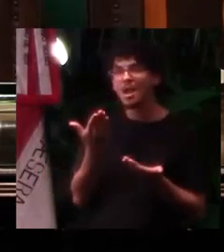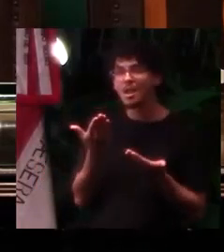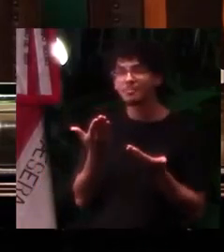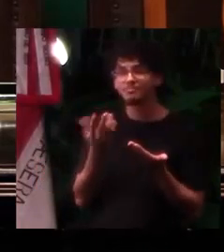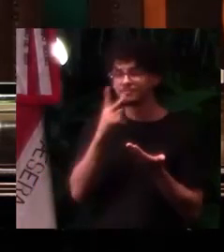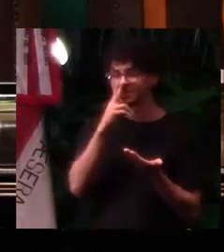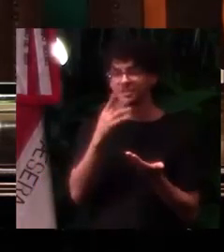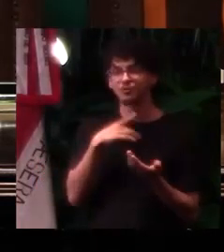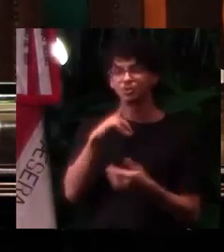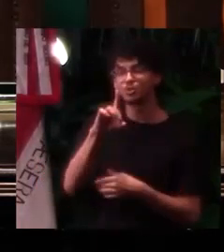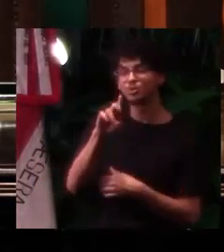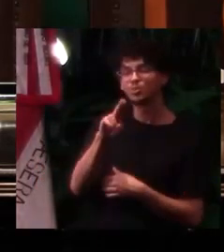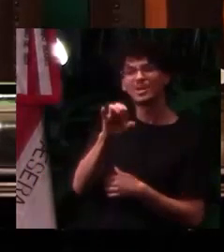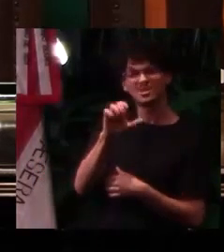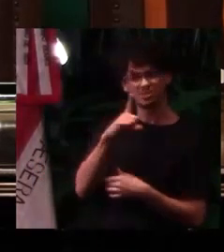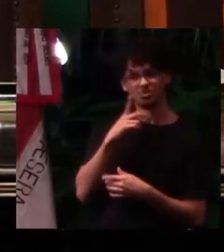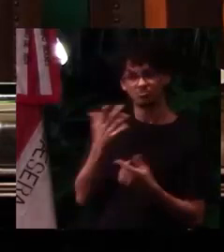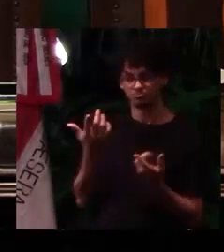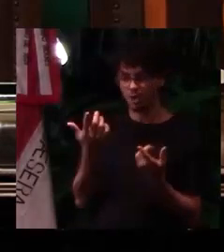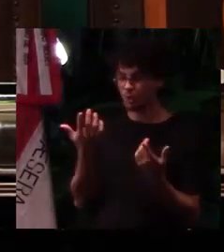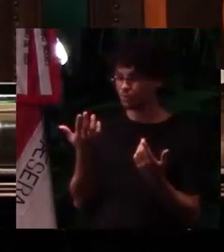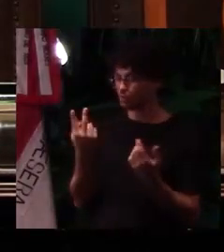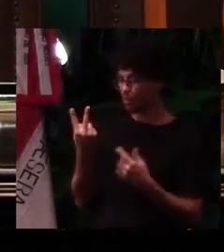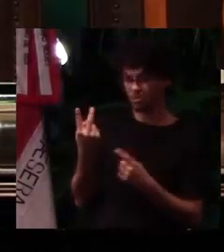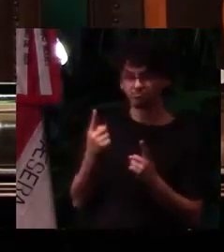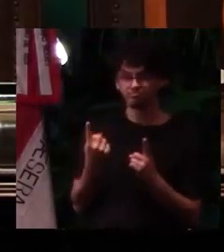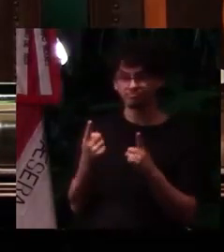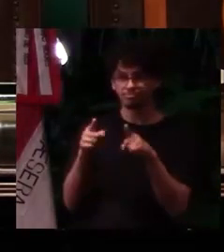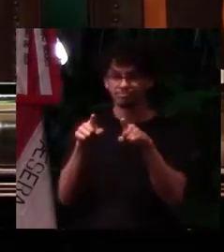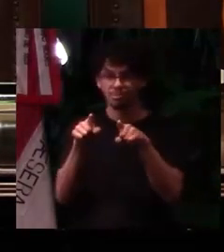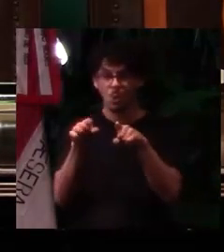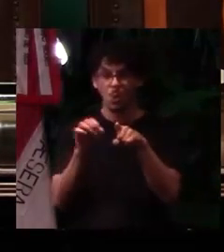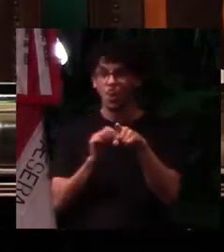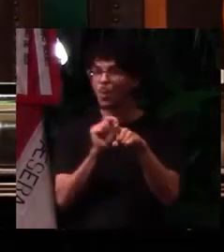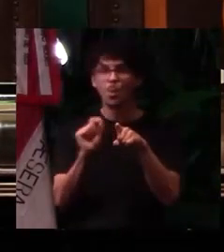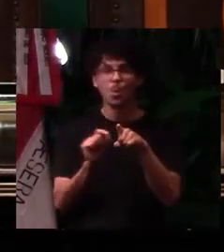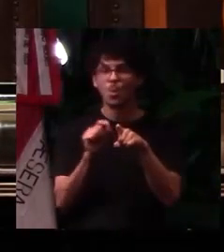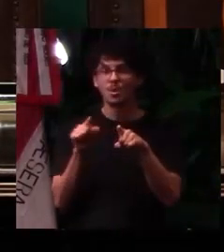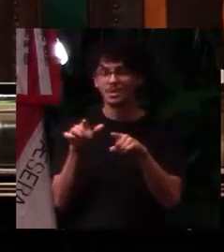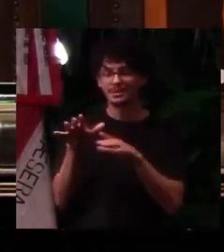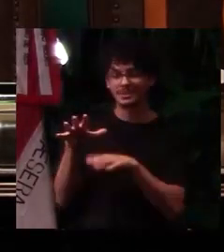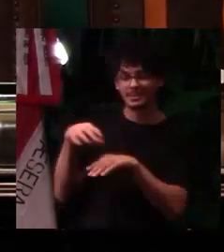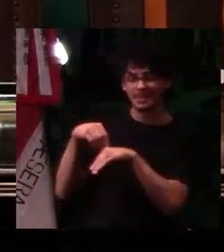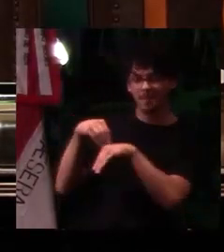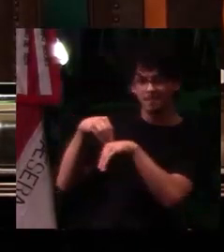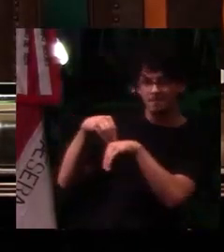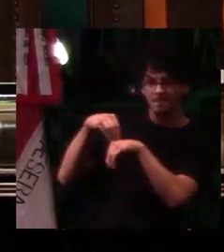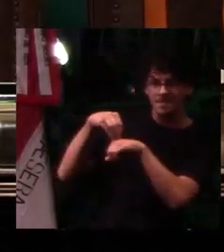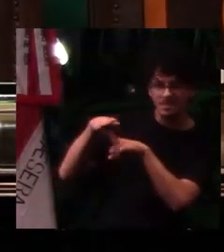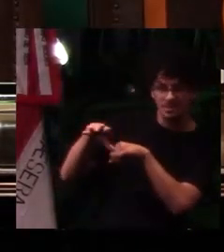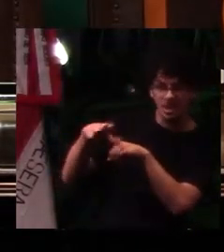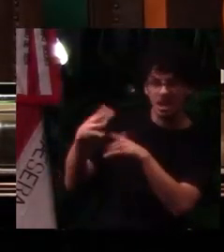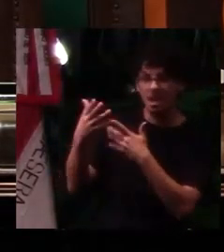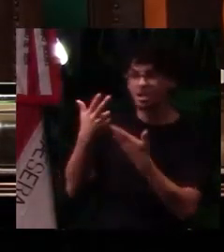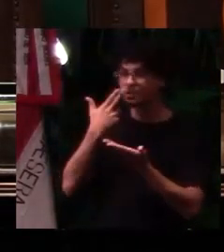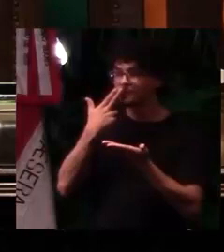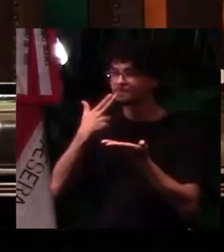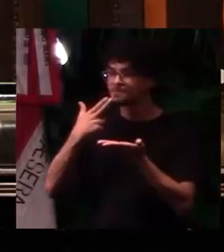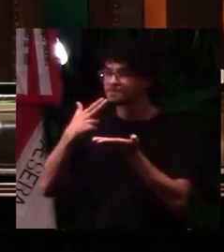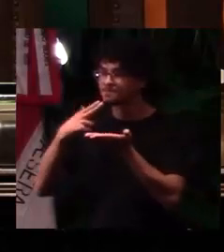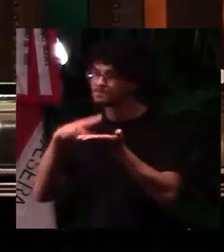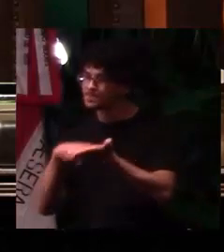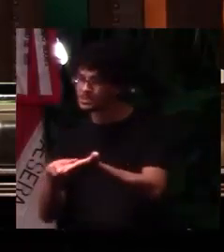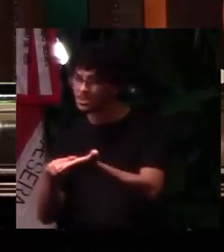texto, de forma que há aí uma mensagem ou um recado, talvez, que é